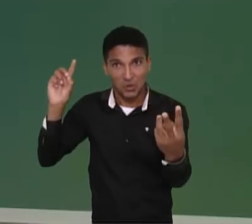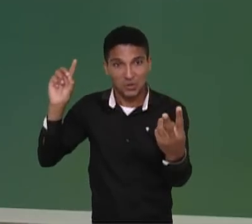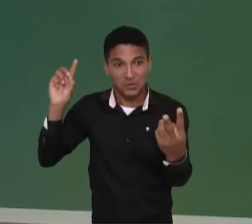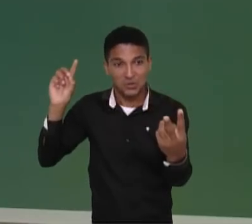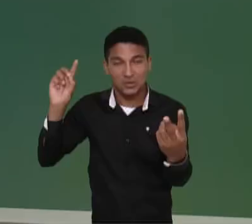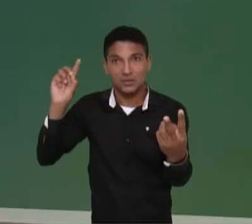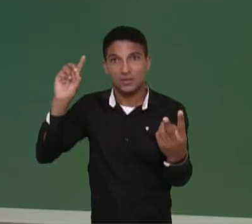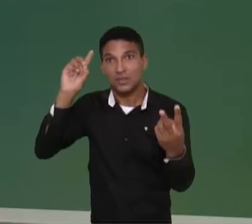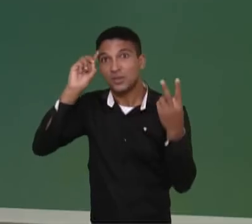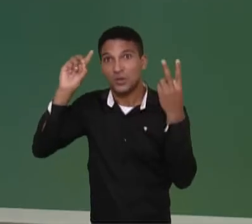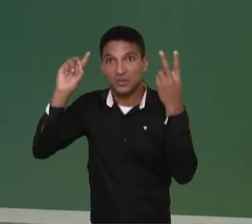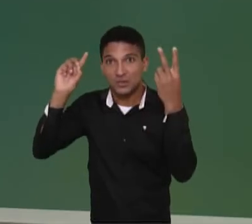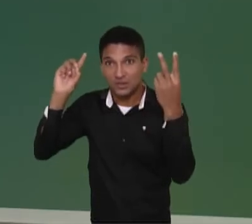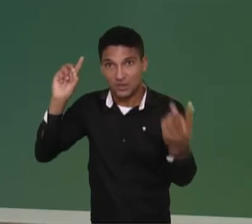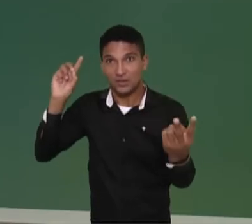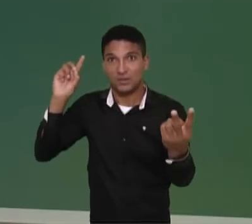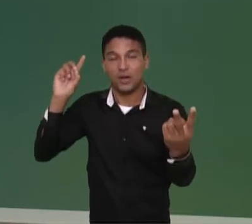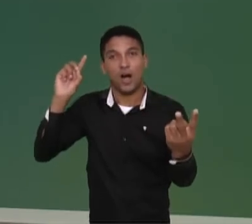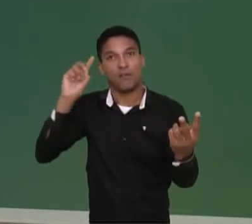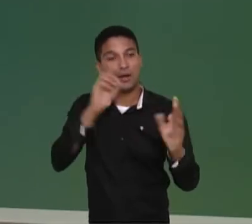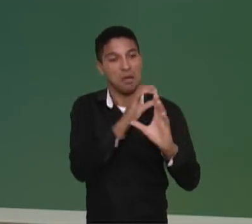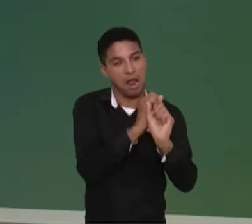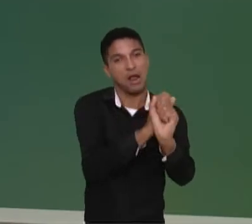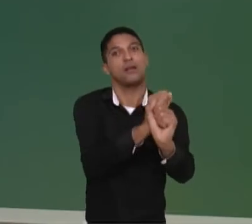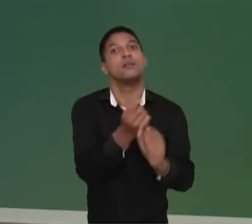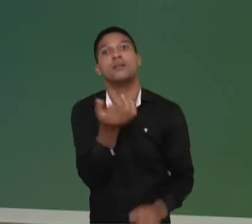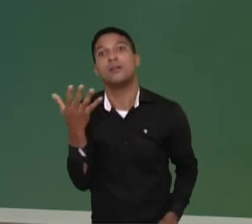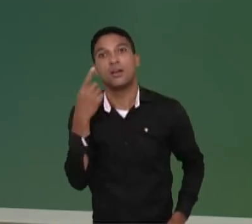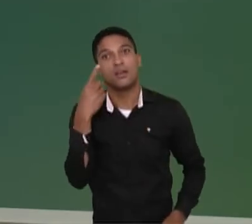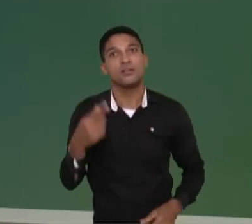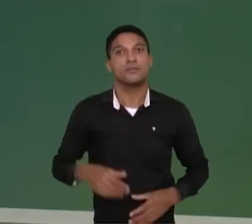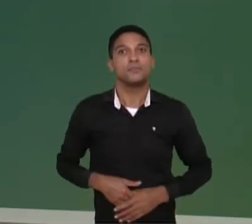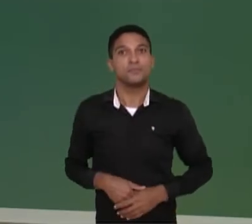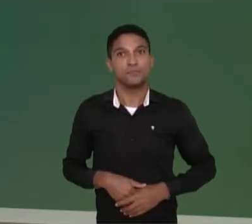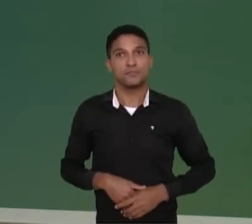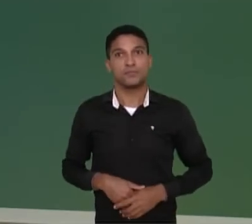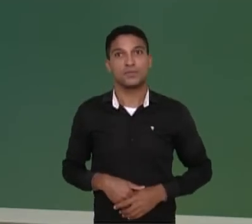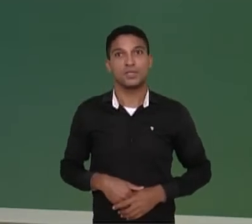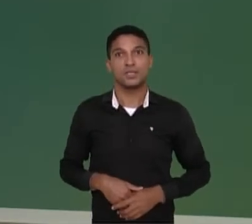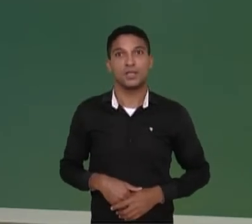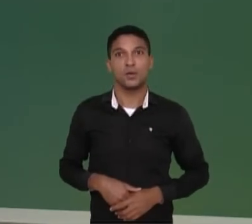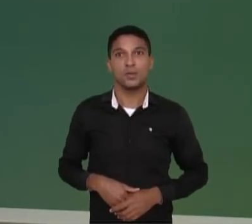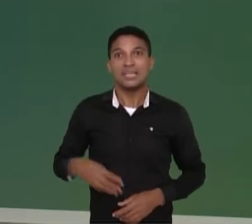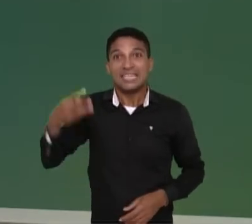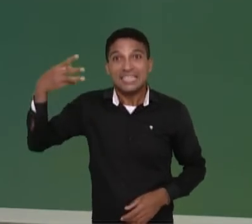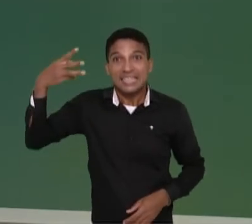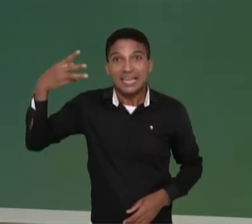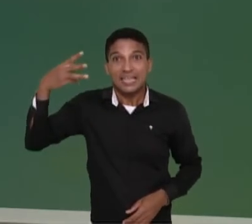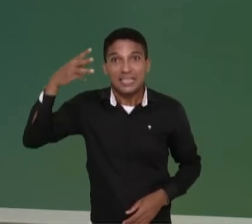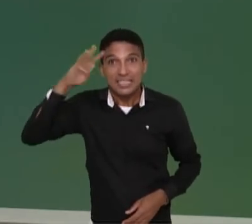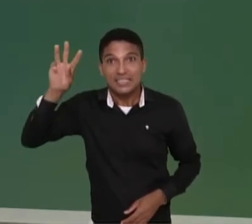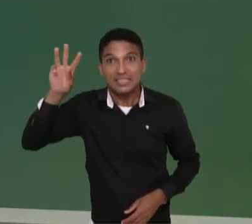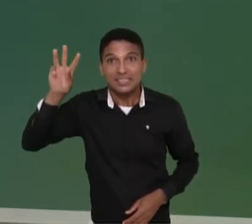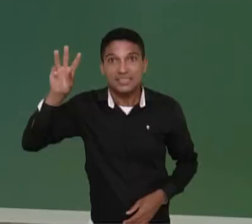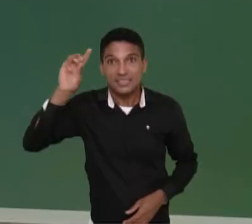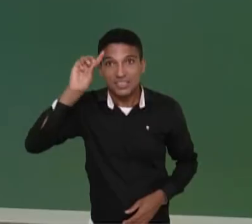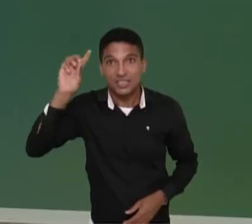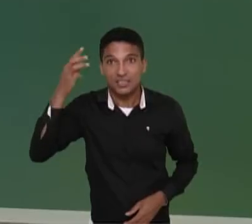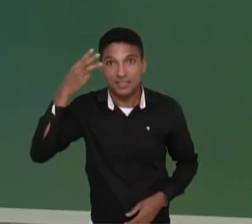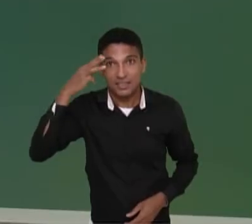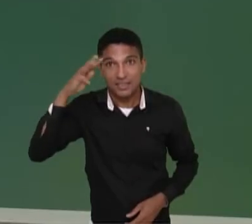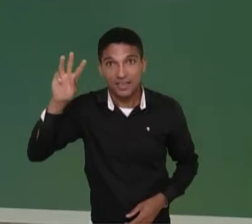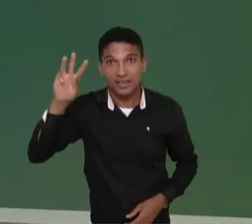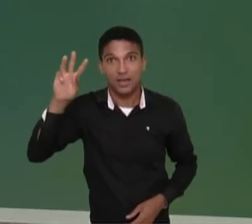passar mais um dia, eu tenho mais 2 minutos de atraso. Então eu tenho 6 minutos de atraso já no terceiro dia. Então aqui eu